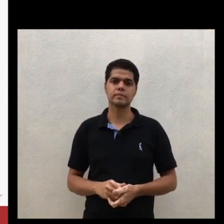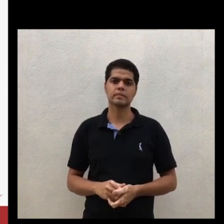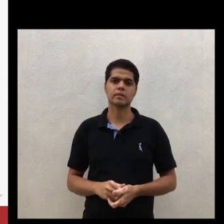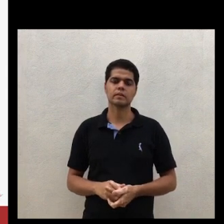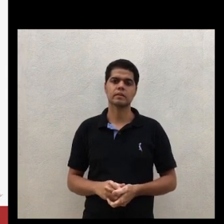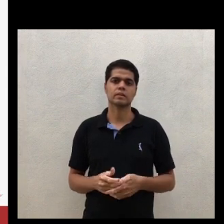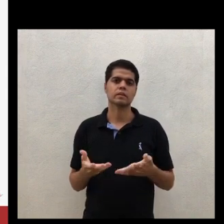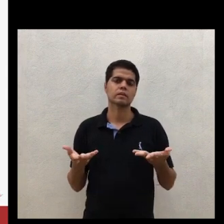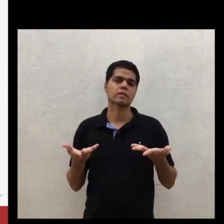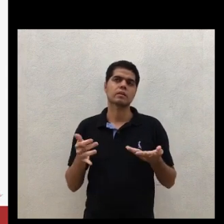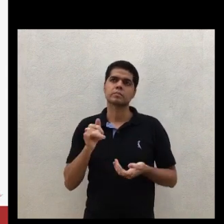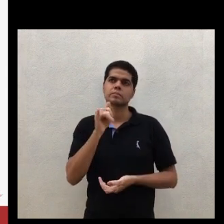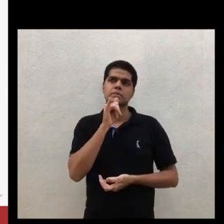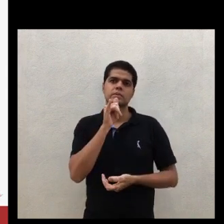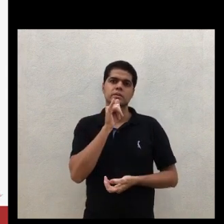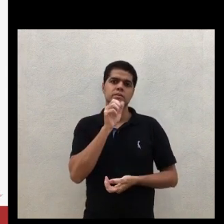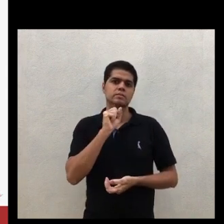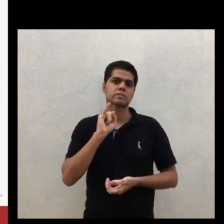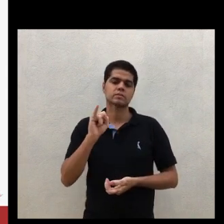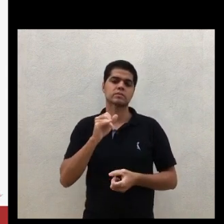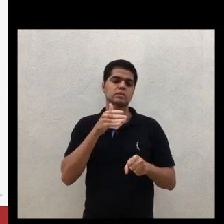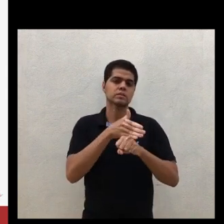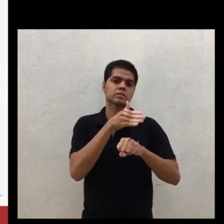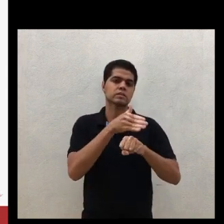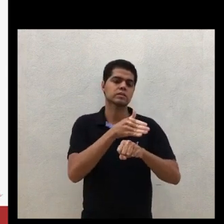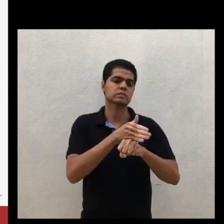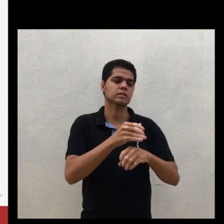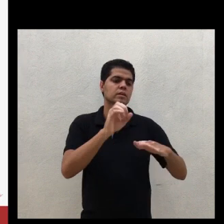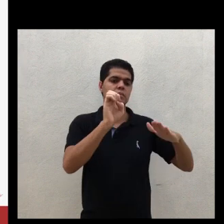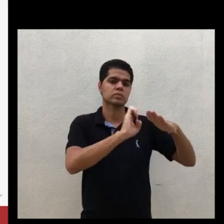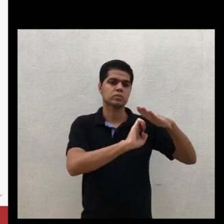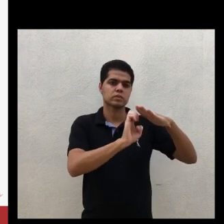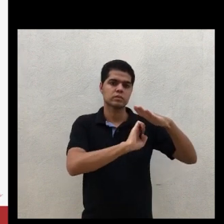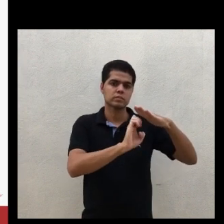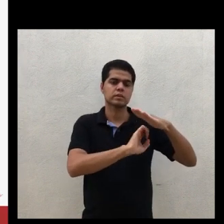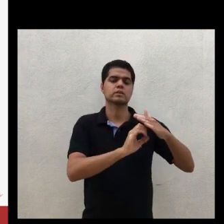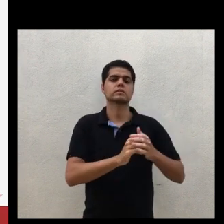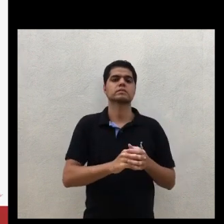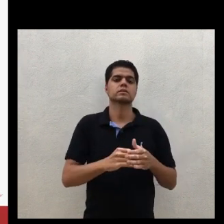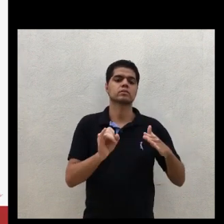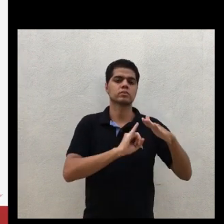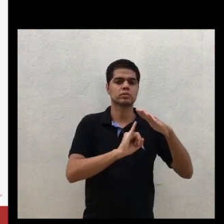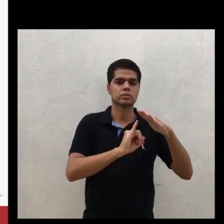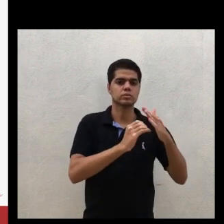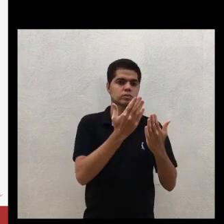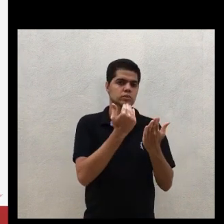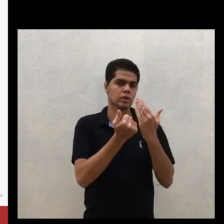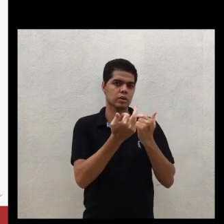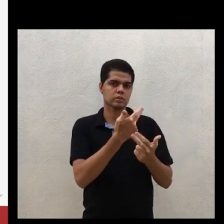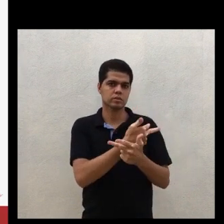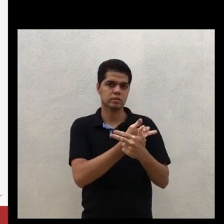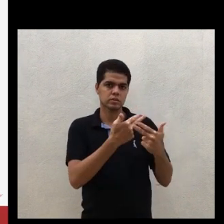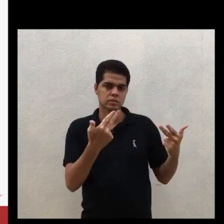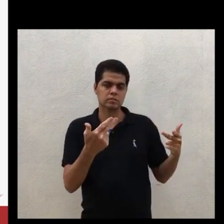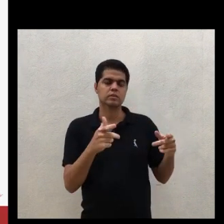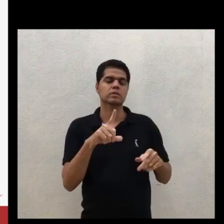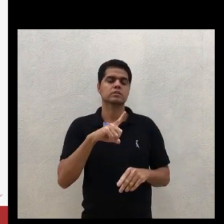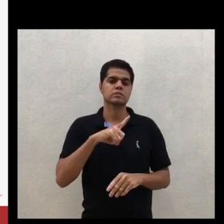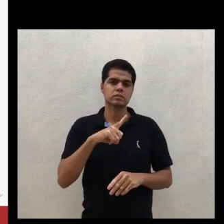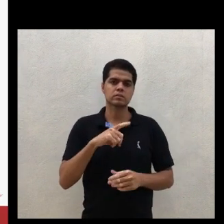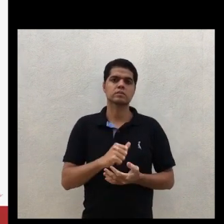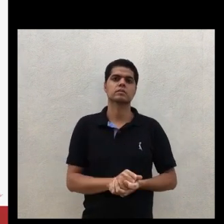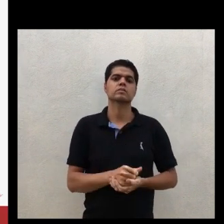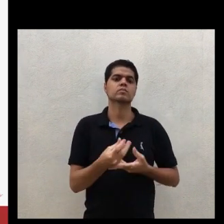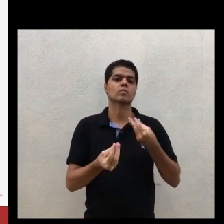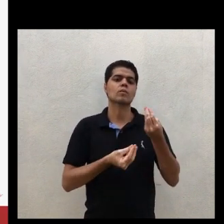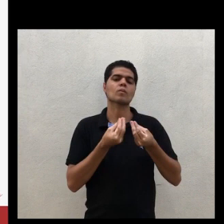Né? Se fosse para um caso de processos na indústria de alimentos, só para a gente finalizar, né? Estou no finalzinho aqui da apresentação, eu vou